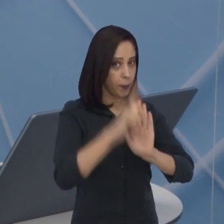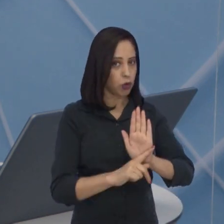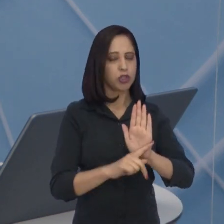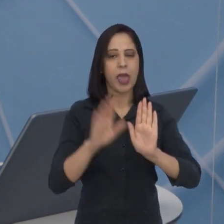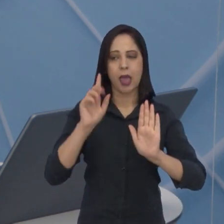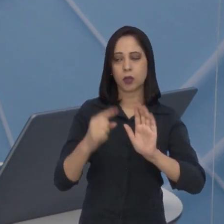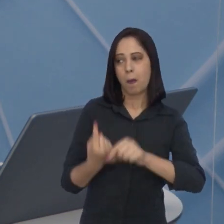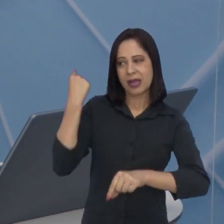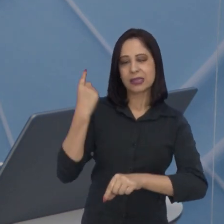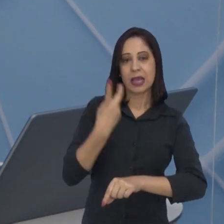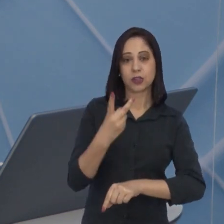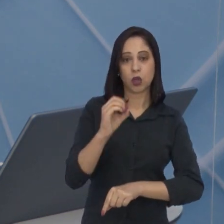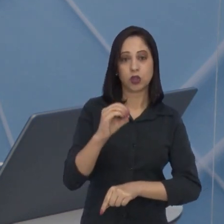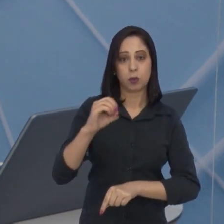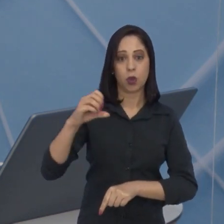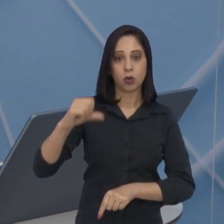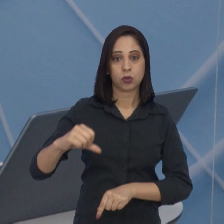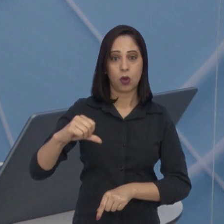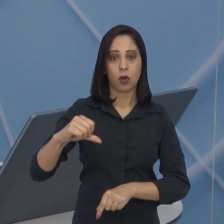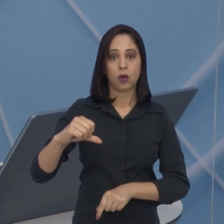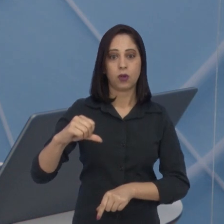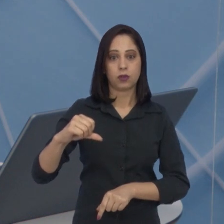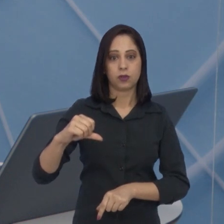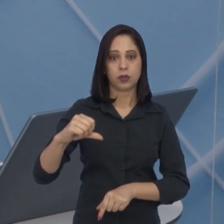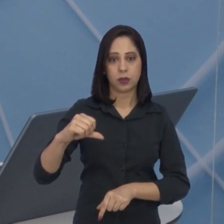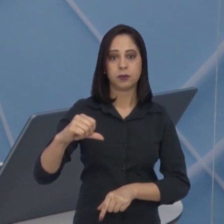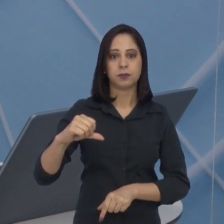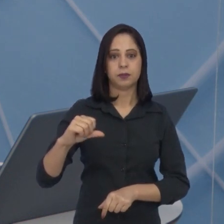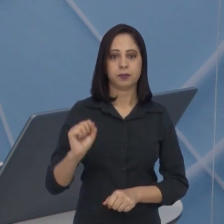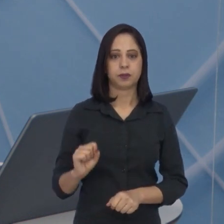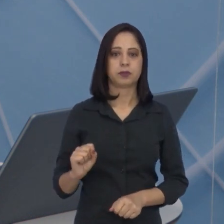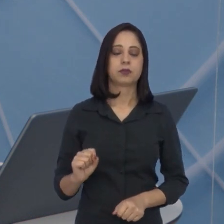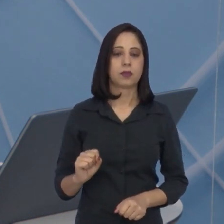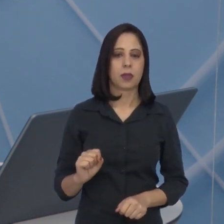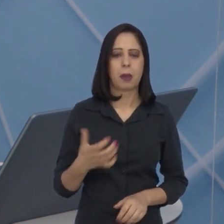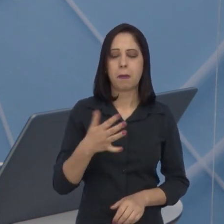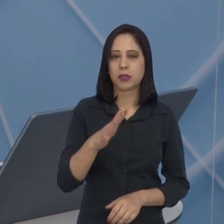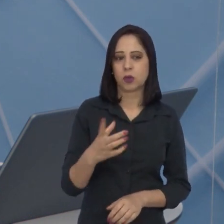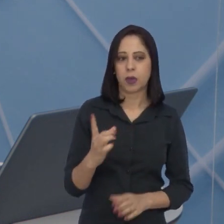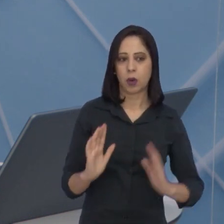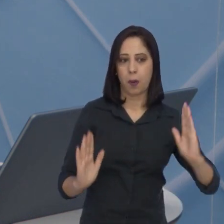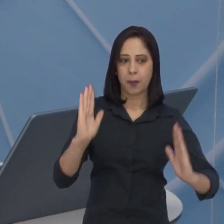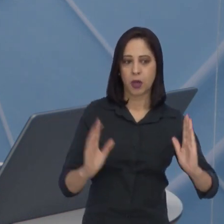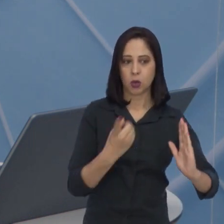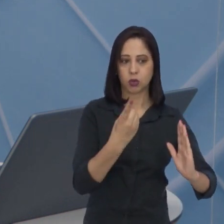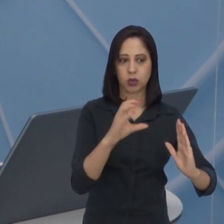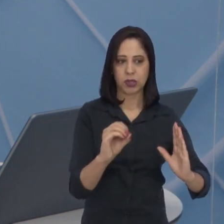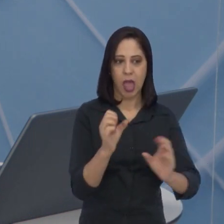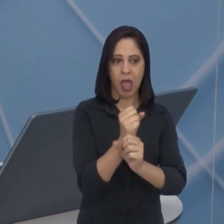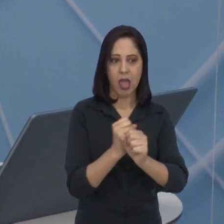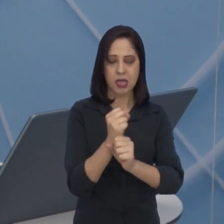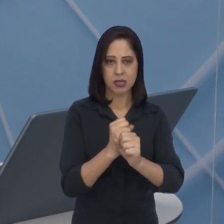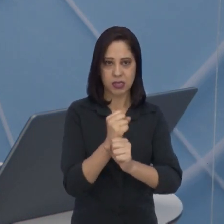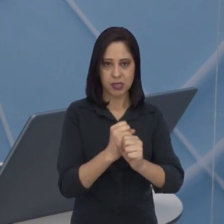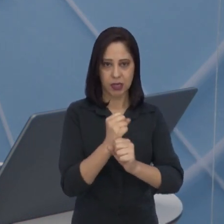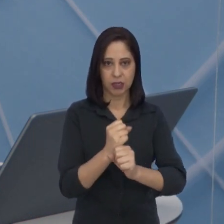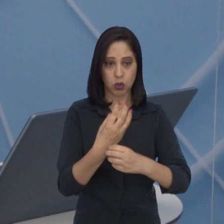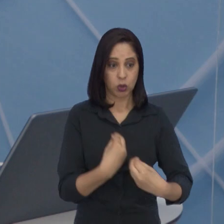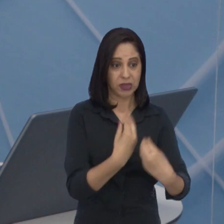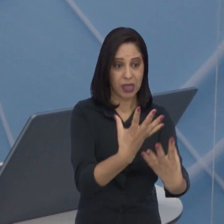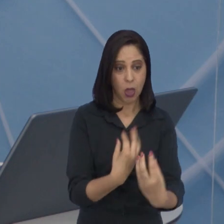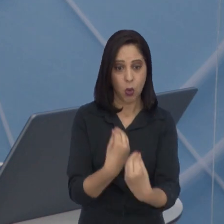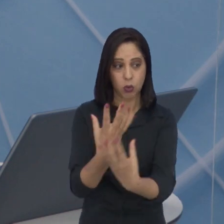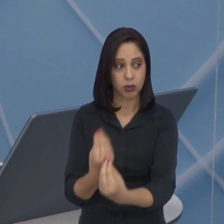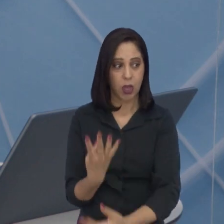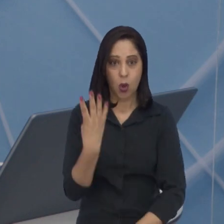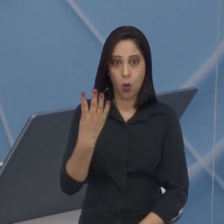em 2009. A Planta Popular é um trabalho muito legal. No período de 10 anos, né, entregou mais ou menos mais de 4 milhões de